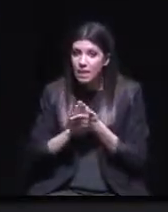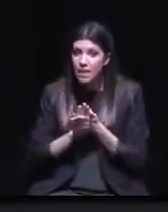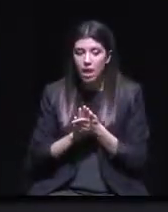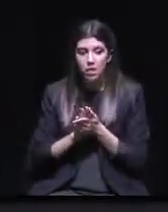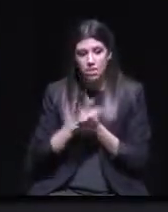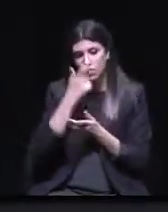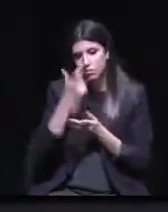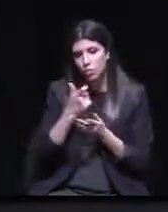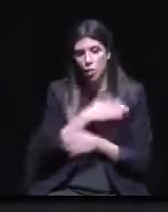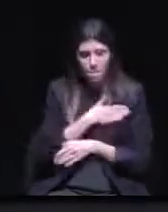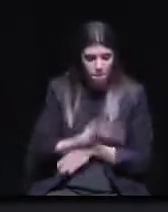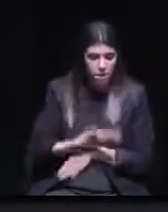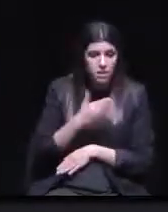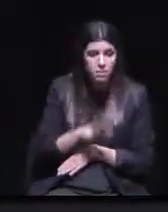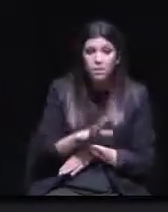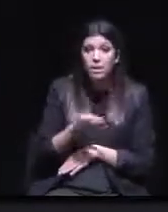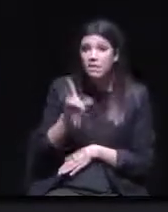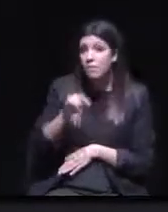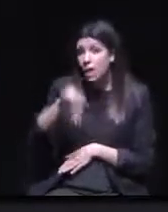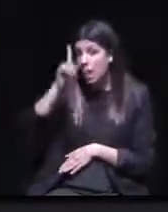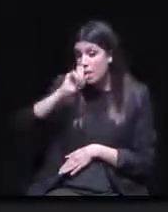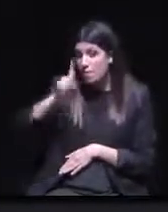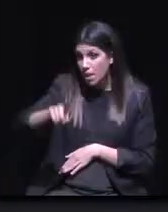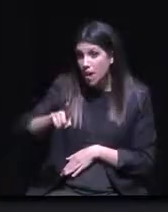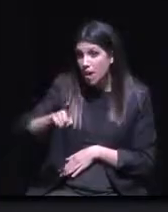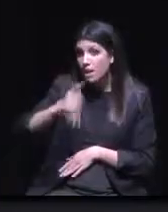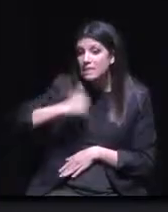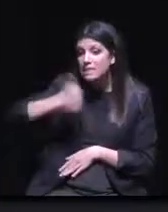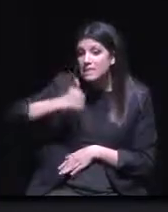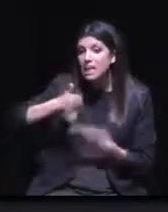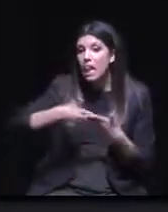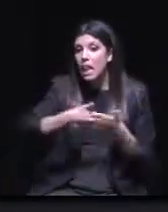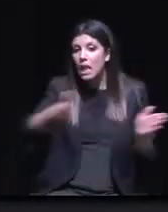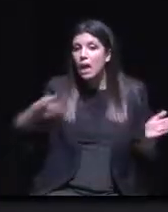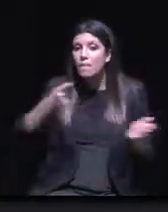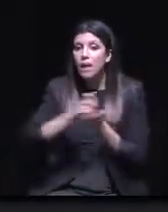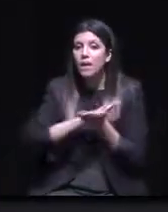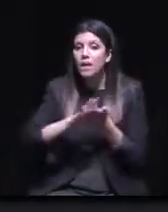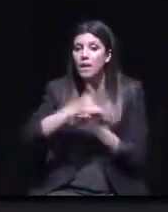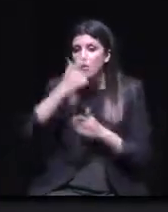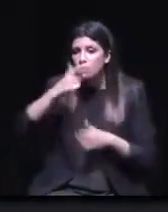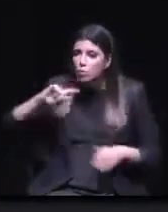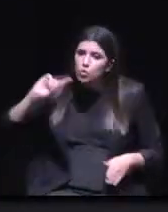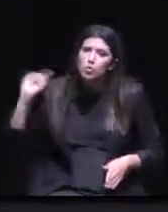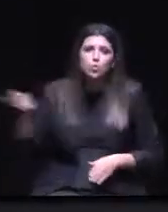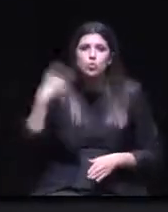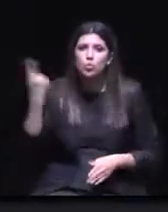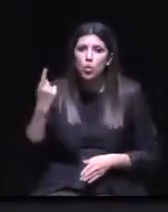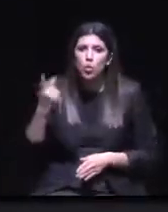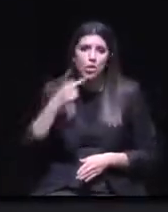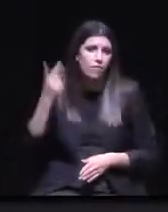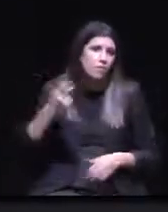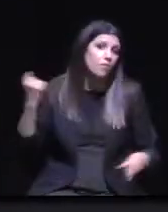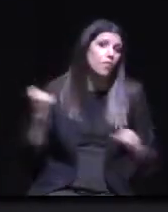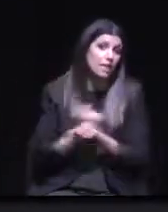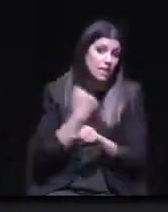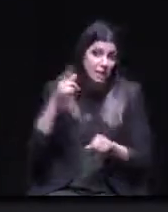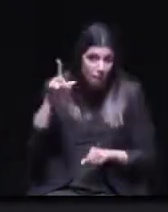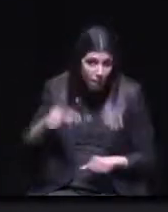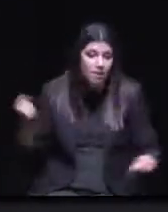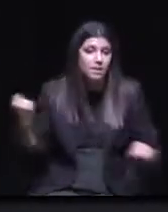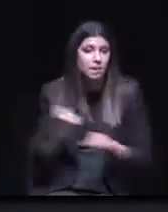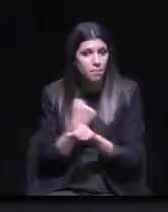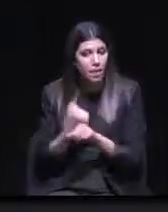tem o passe, mas sem perder de vista que o ideal é alargar a gratuitidade para todos os utilizadores que vivem e trabalham